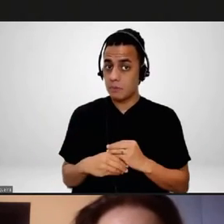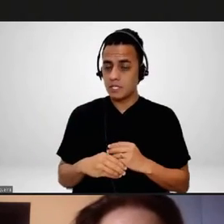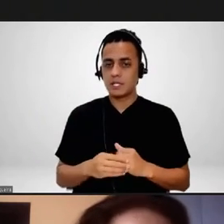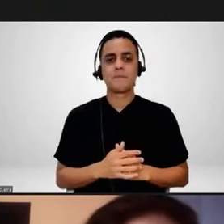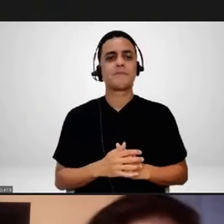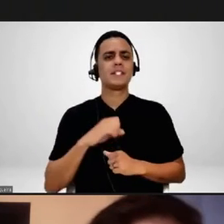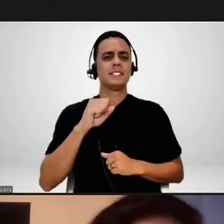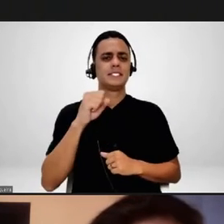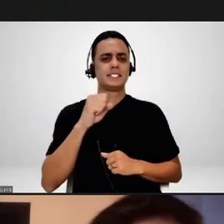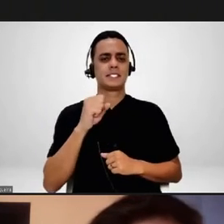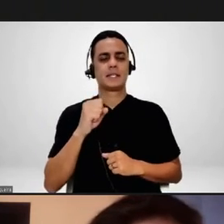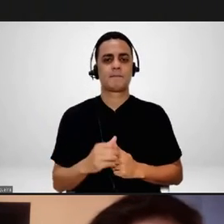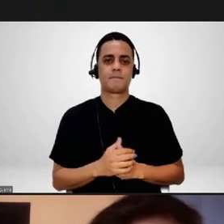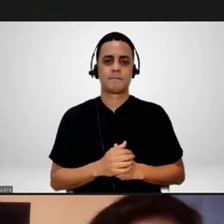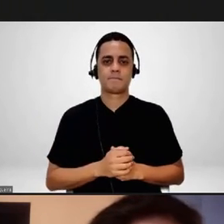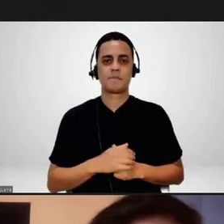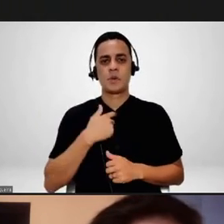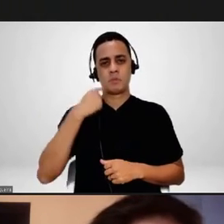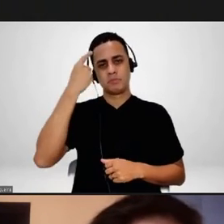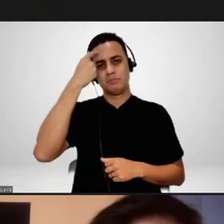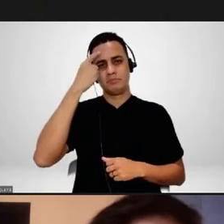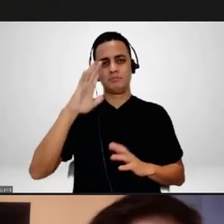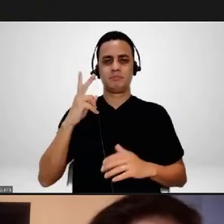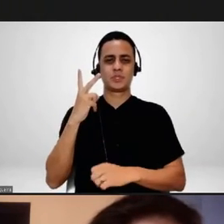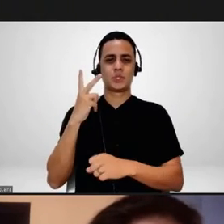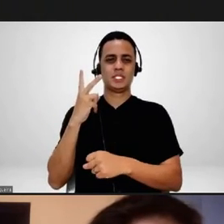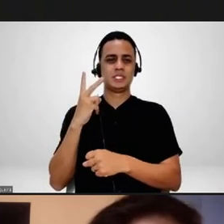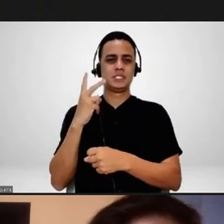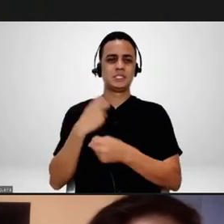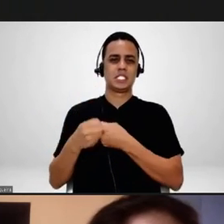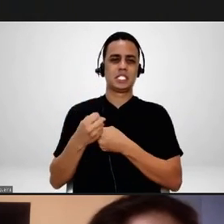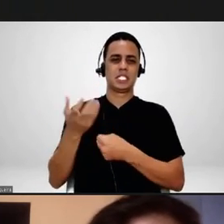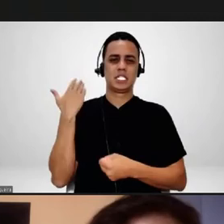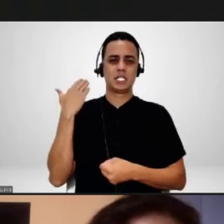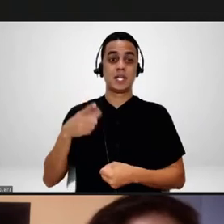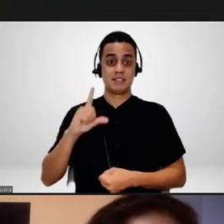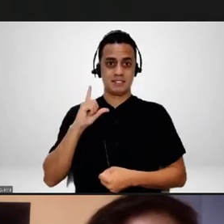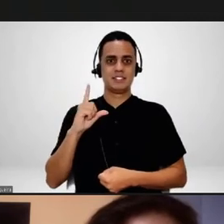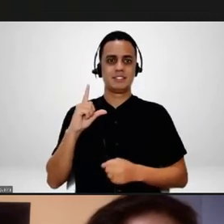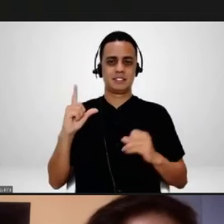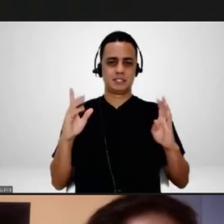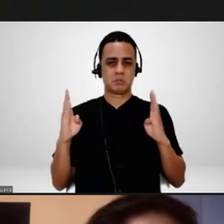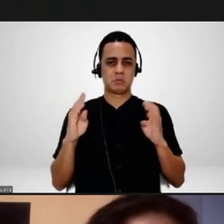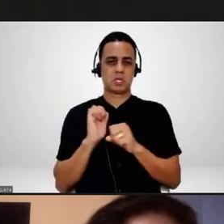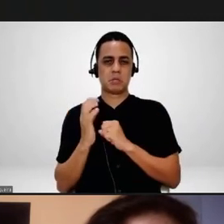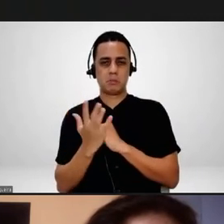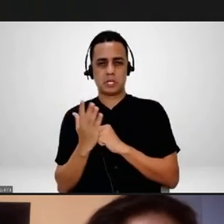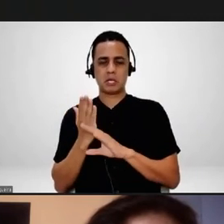Sim, eu acho que tem uns 2 anos atrás, foi antes da pandemia, talvez um ano